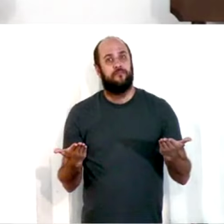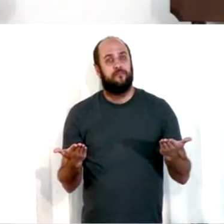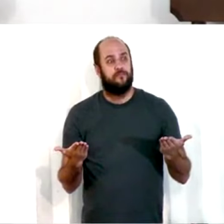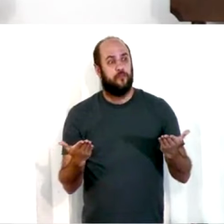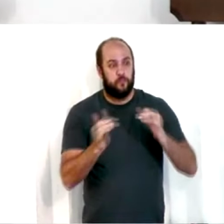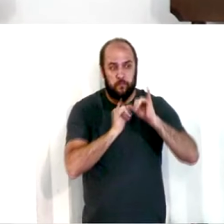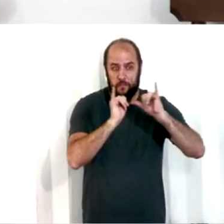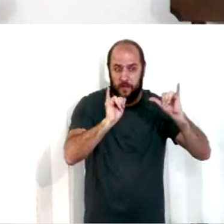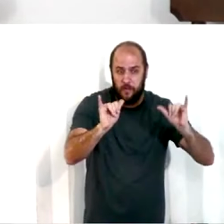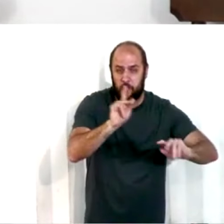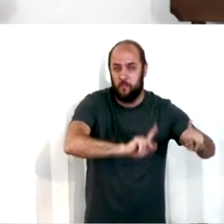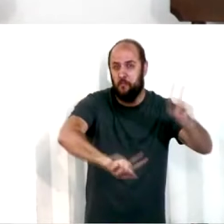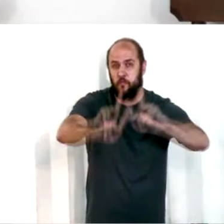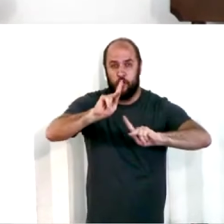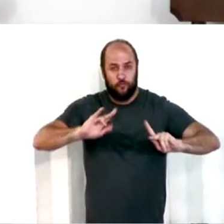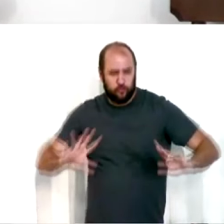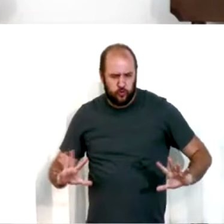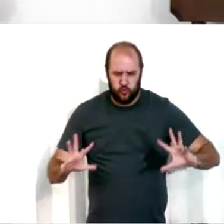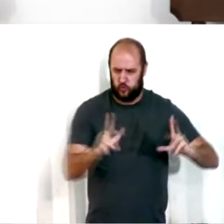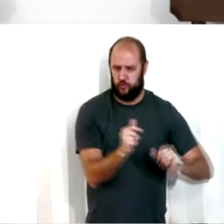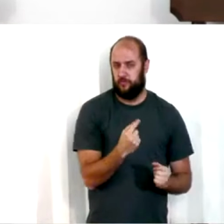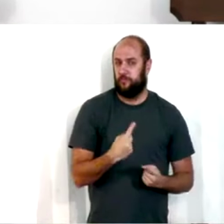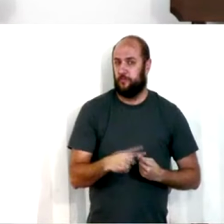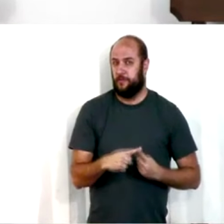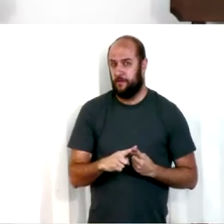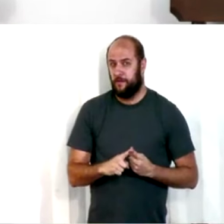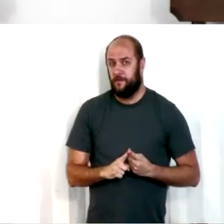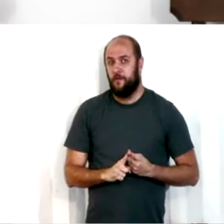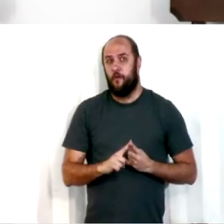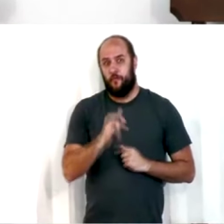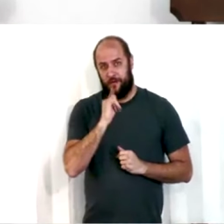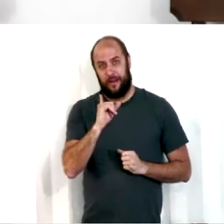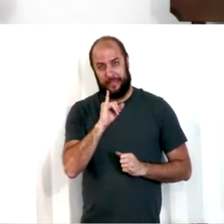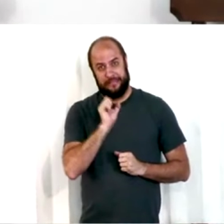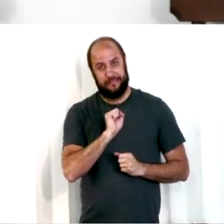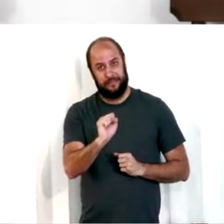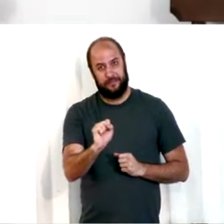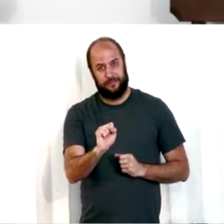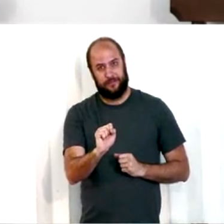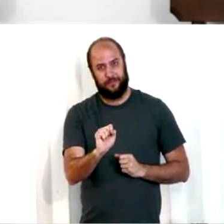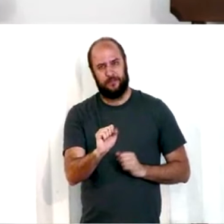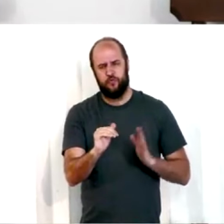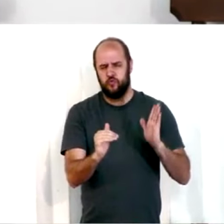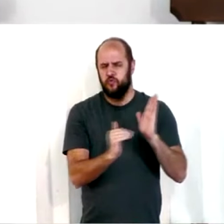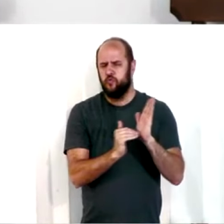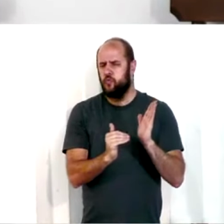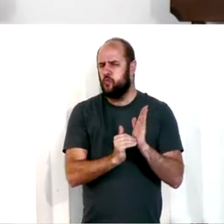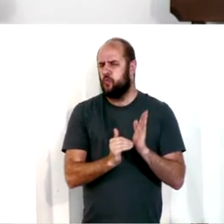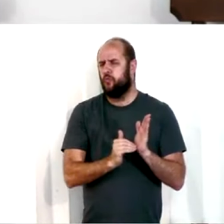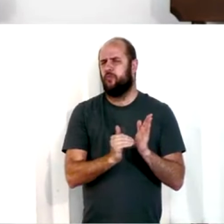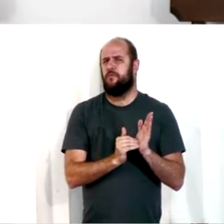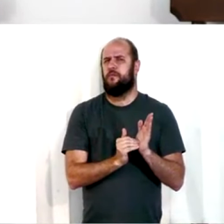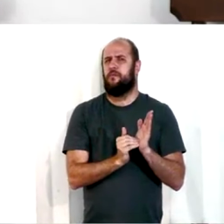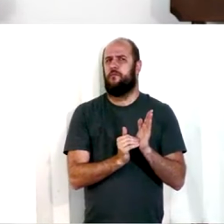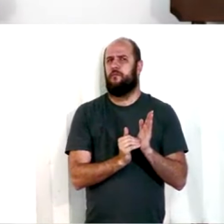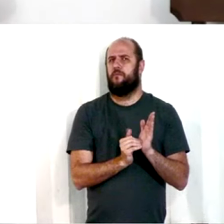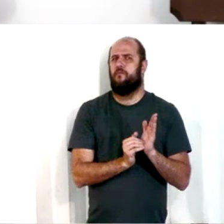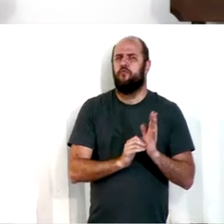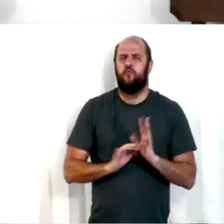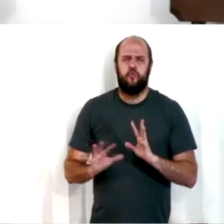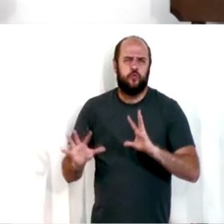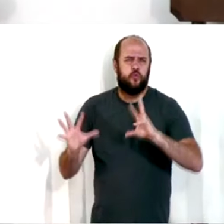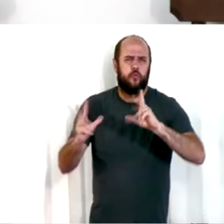gentios. Porque a palavra de Deus dizia em Isaías 2:2, que nos últimos dias,